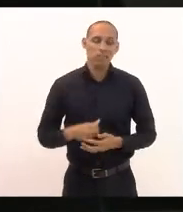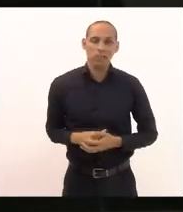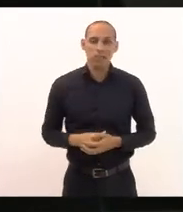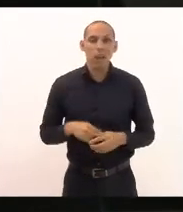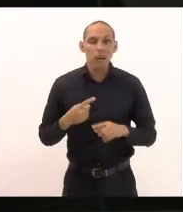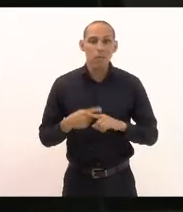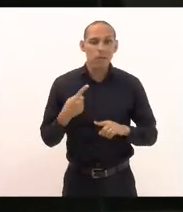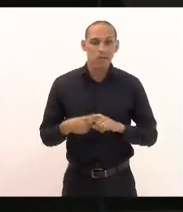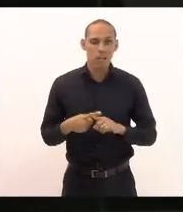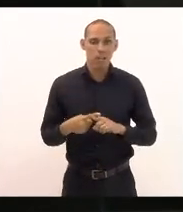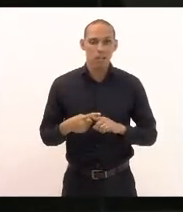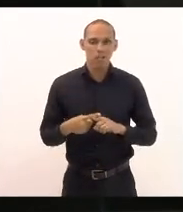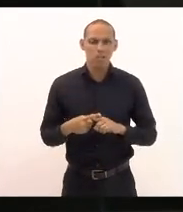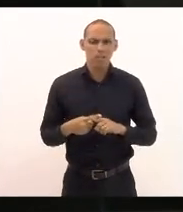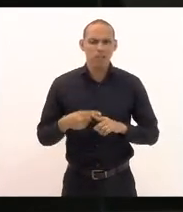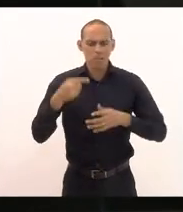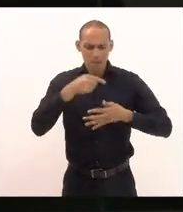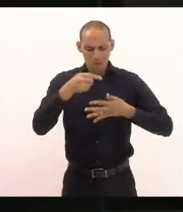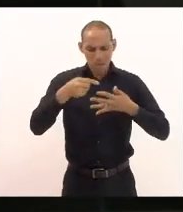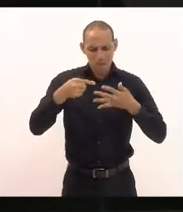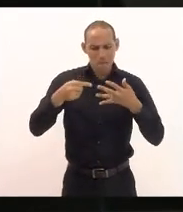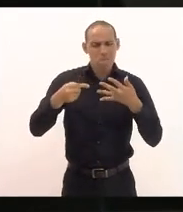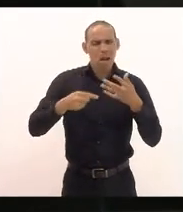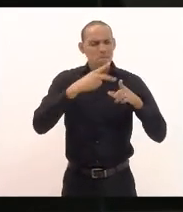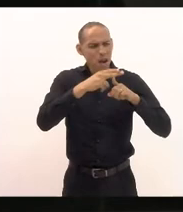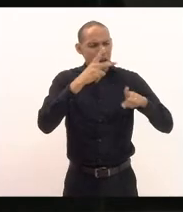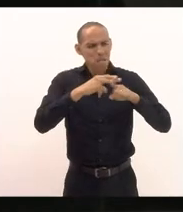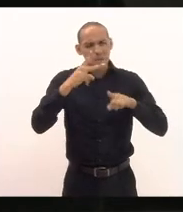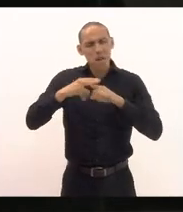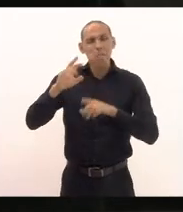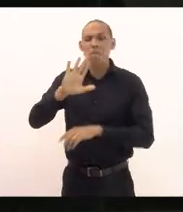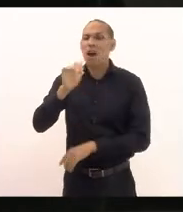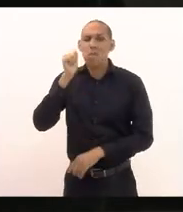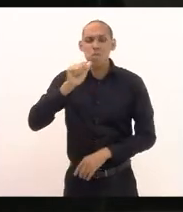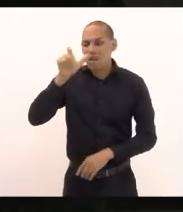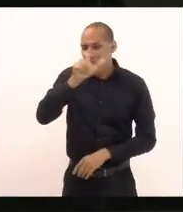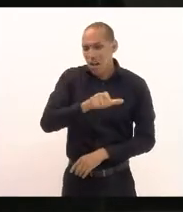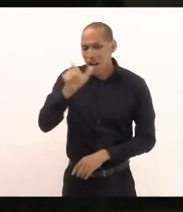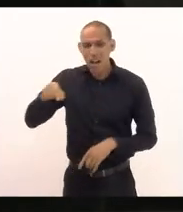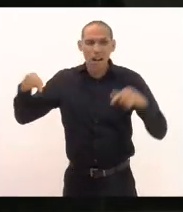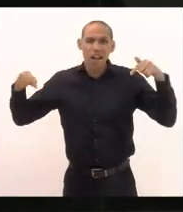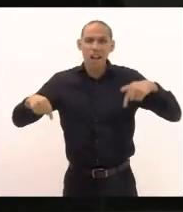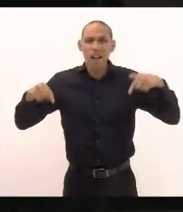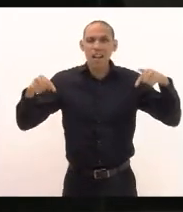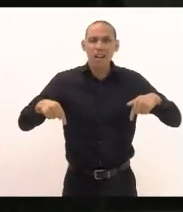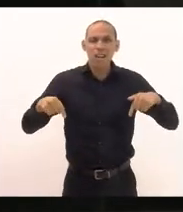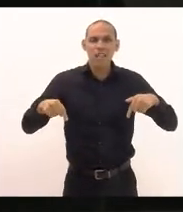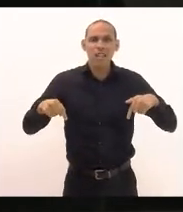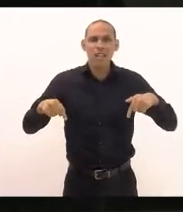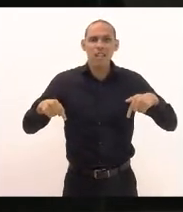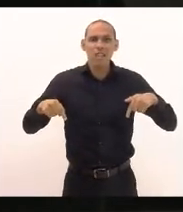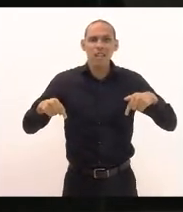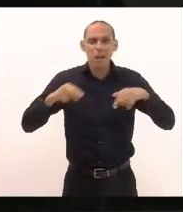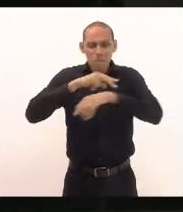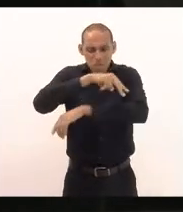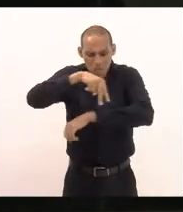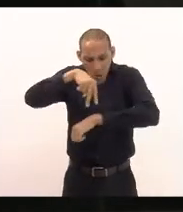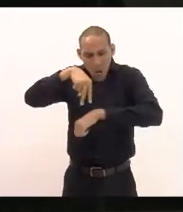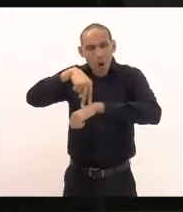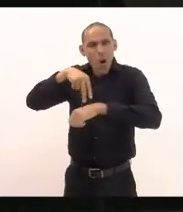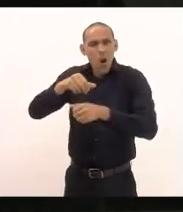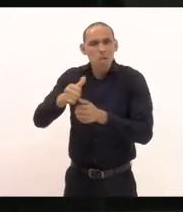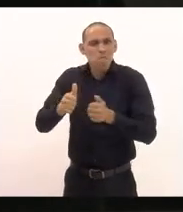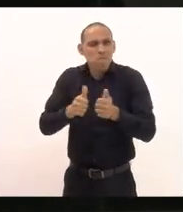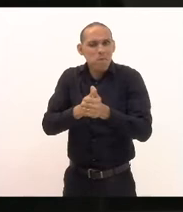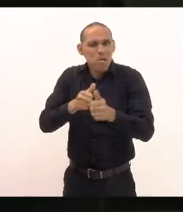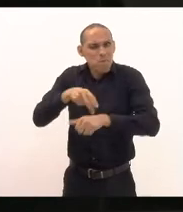porque, apesar de todas as conquistas, as mulheres ainda não alcançaram o protagonismo na